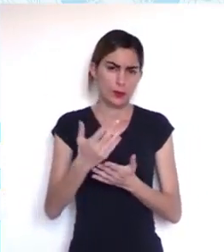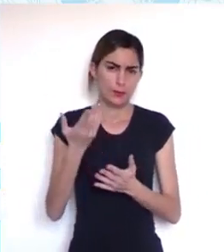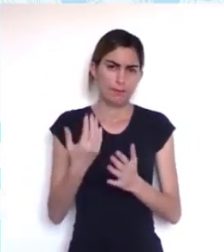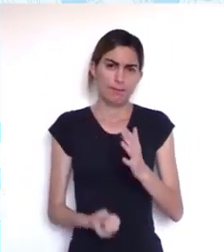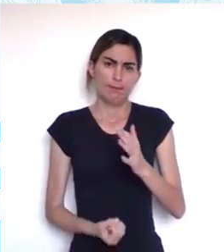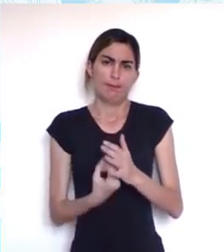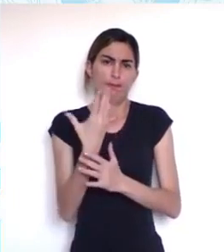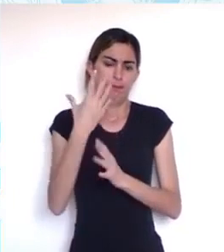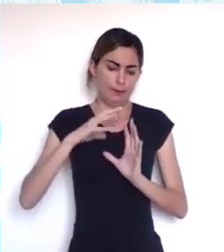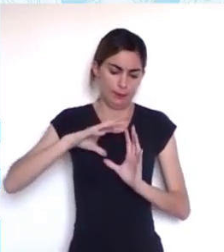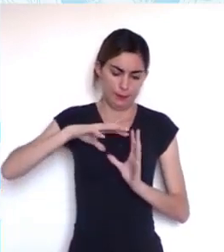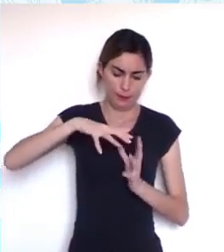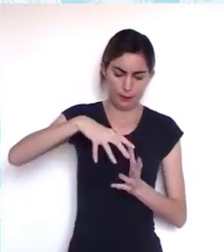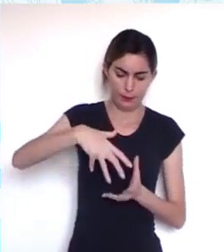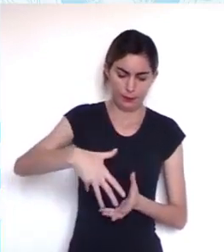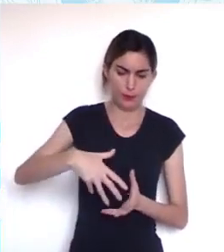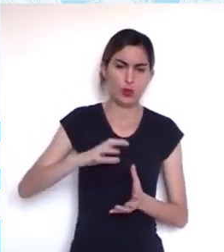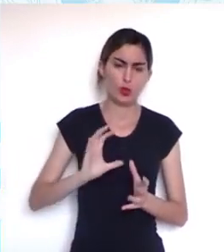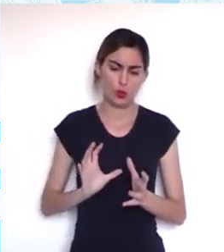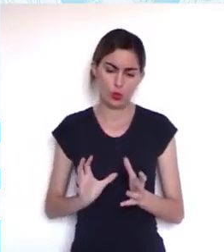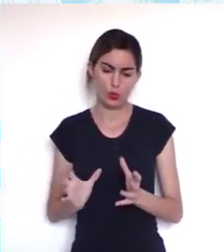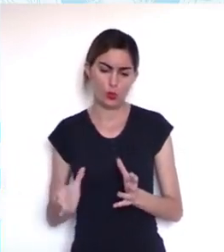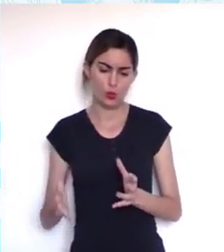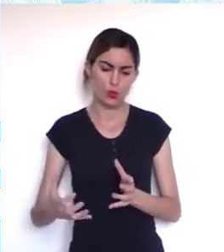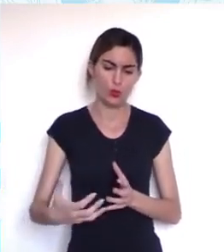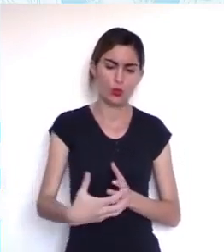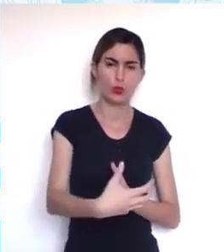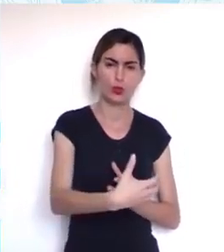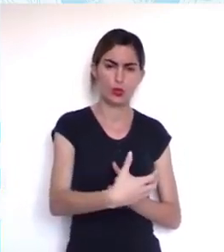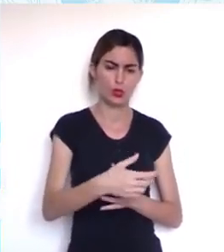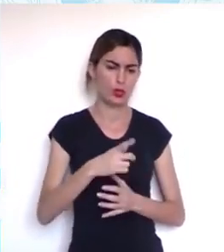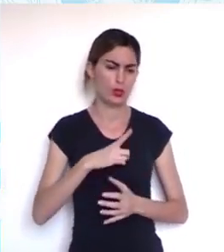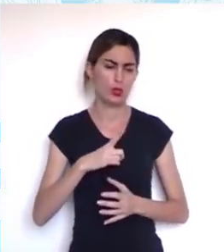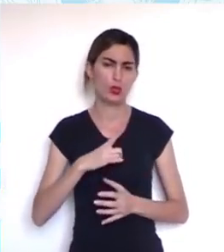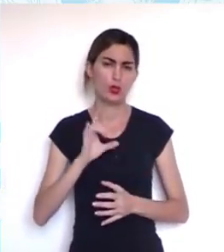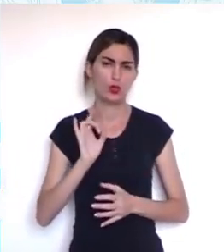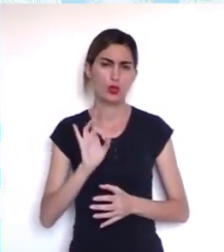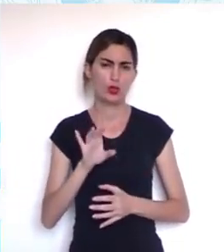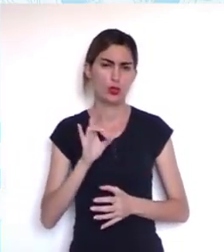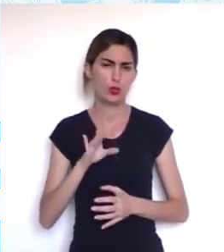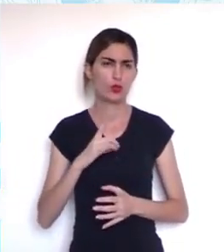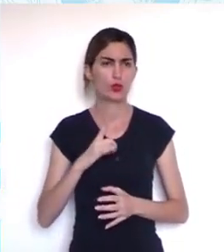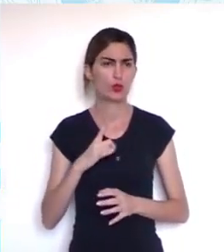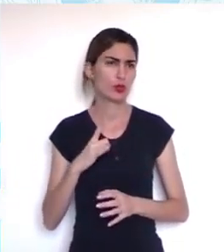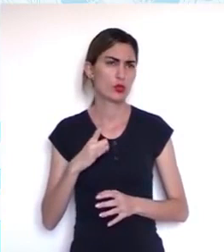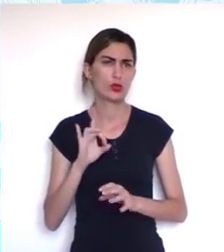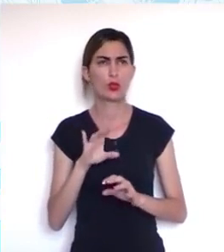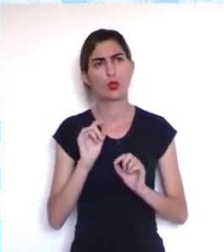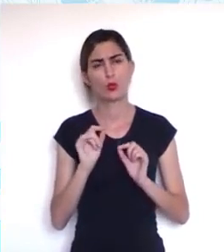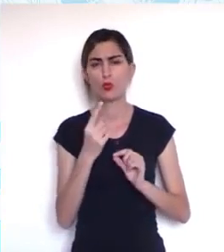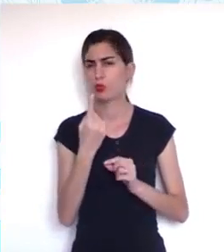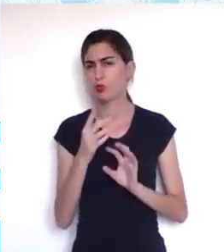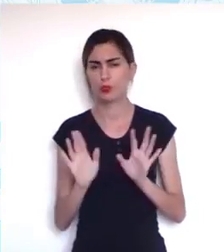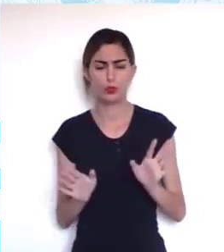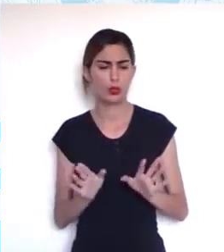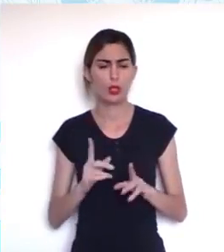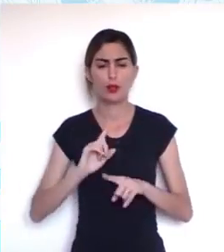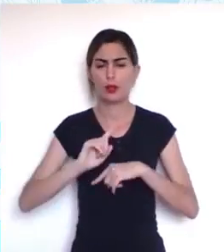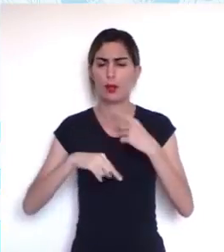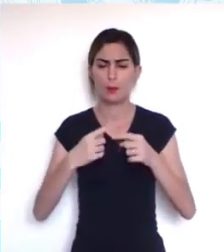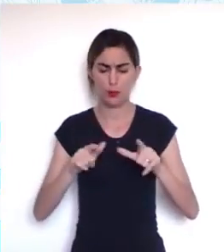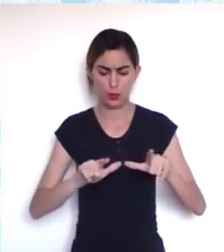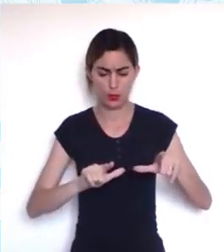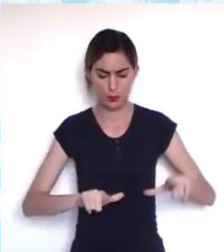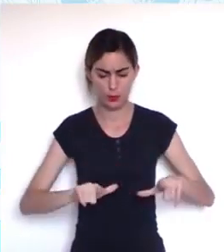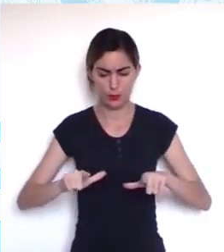início da formação da Terra, o continente ele era apenas um. Só que